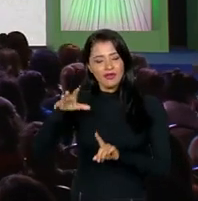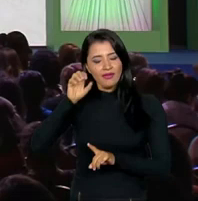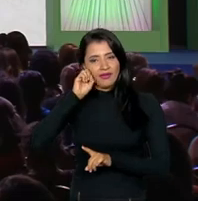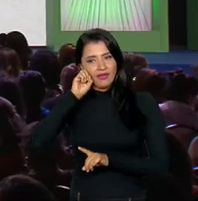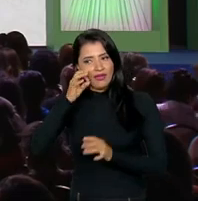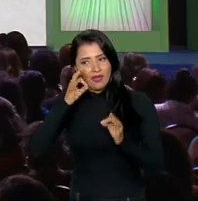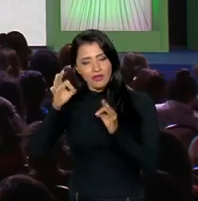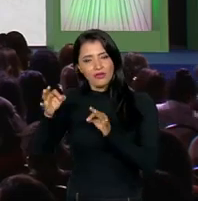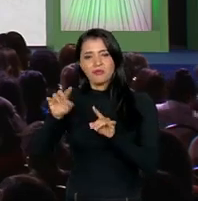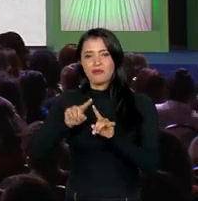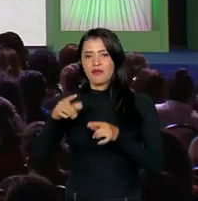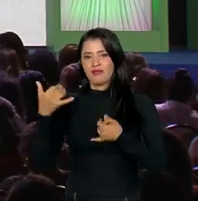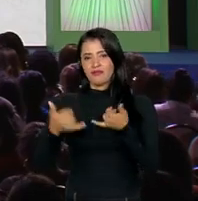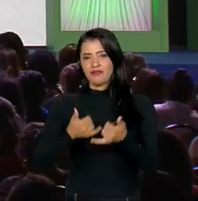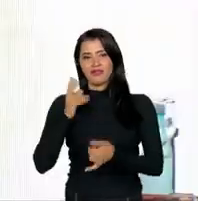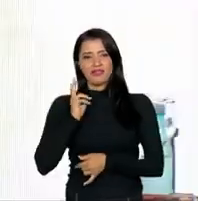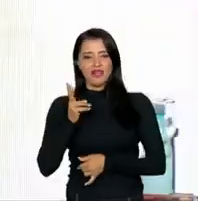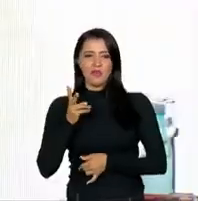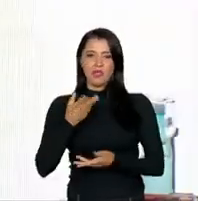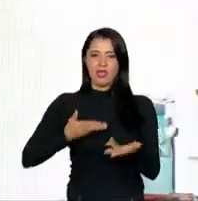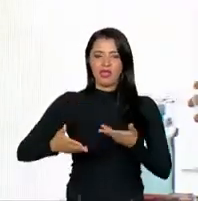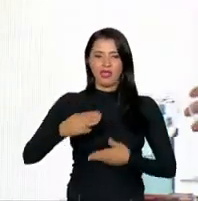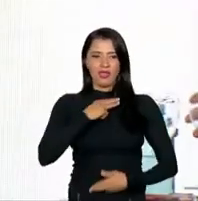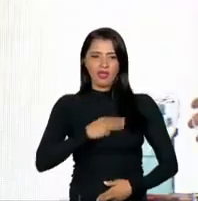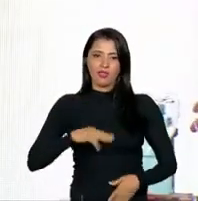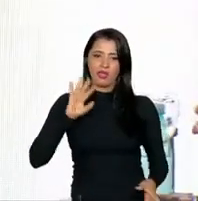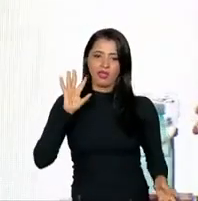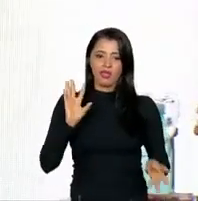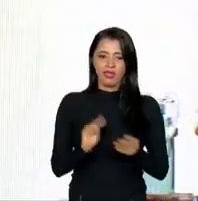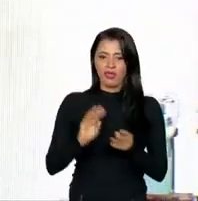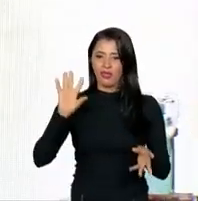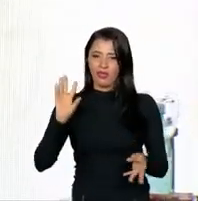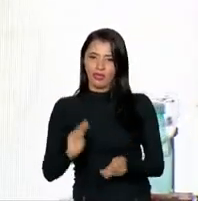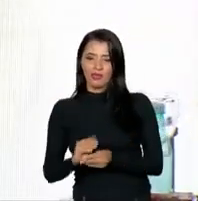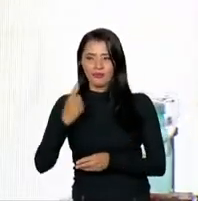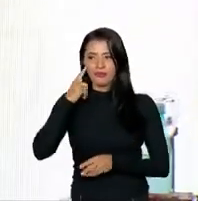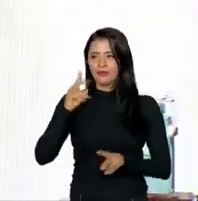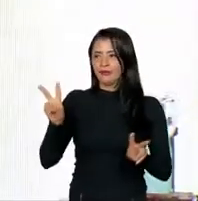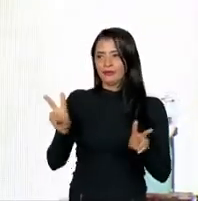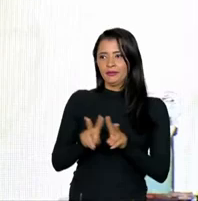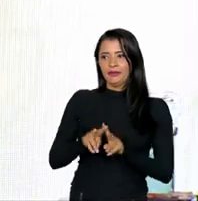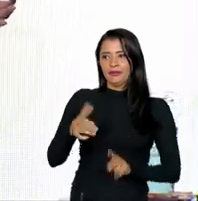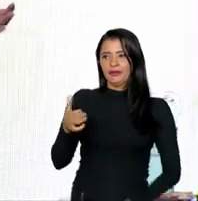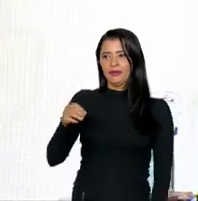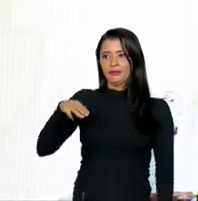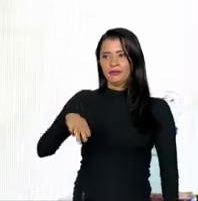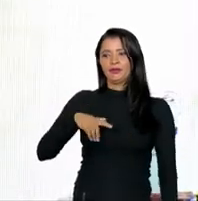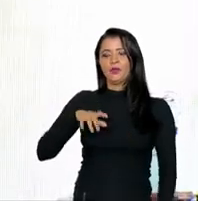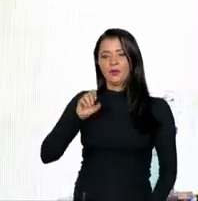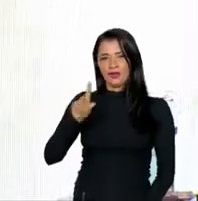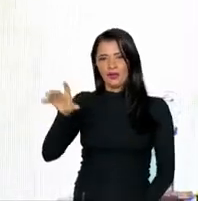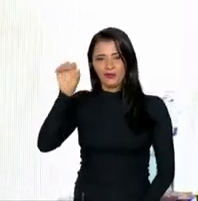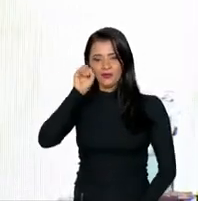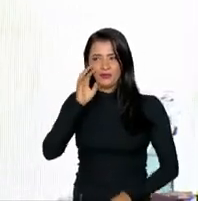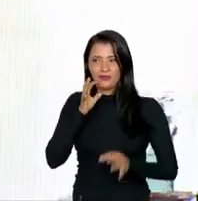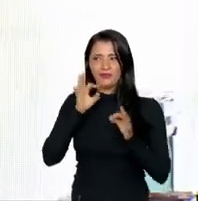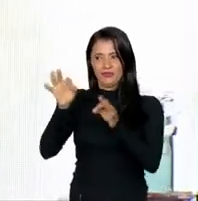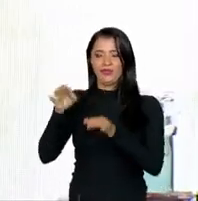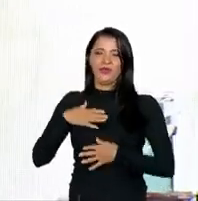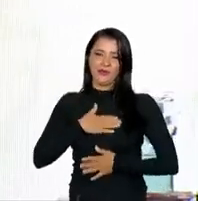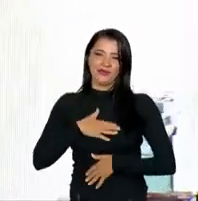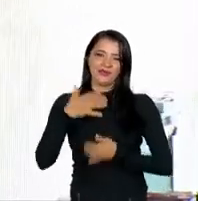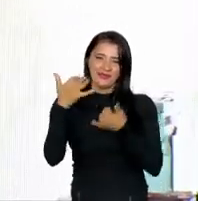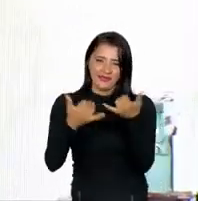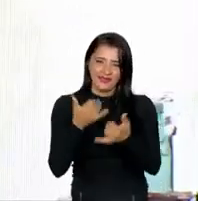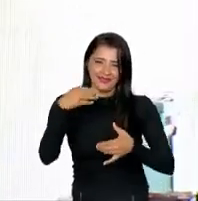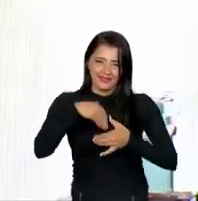sempre brinca entre os ministros de enxugar, né? Eu estava aqui pensando, o Wellington vai me deixar com 10 minutos, mas eu amo ouvi-lo de qualquer maneira, é uma